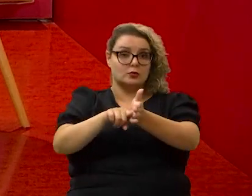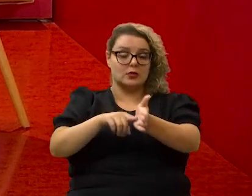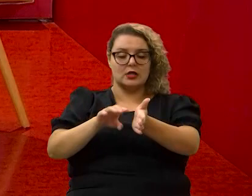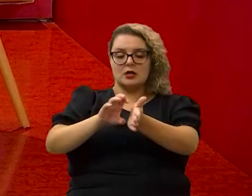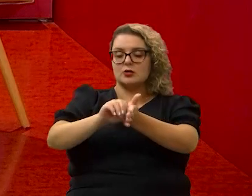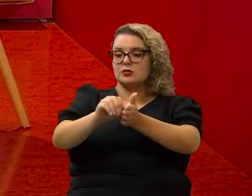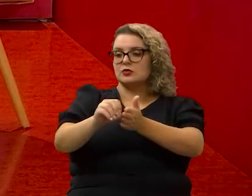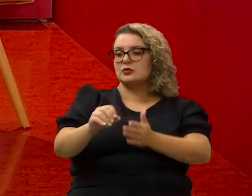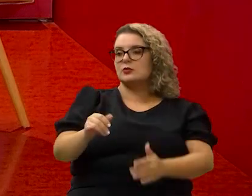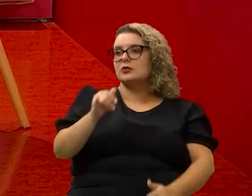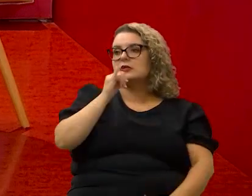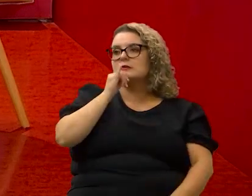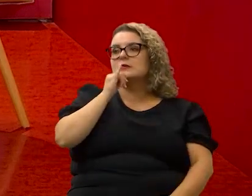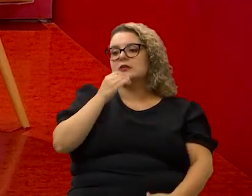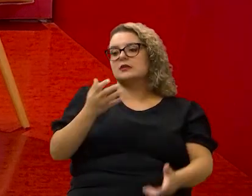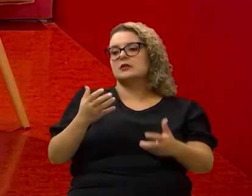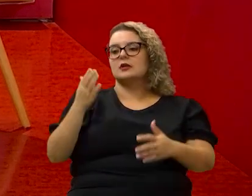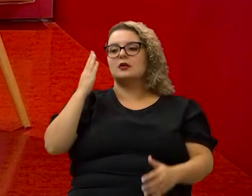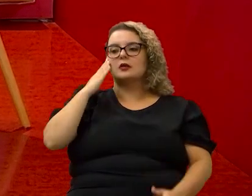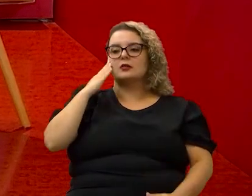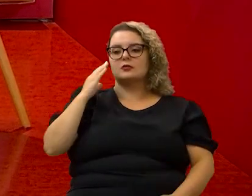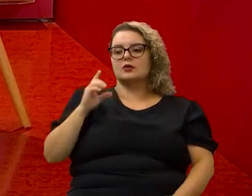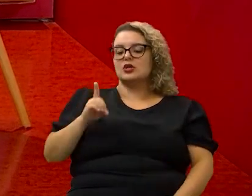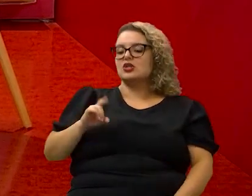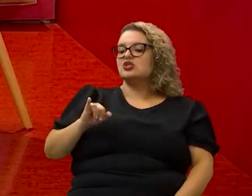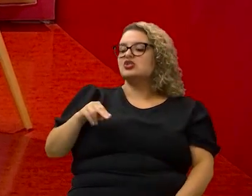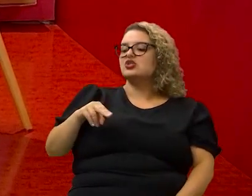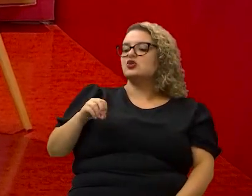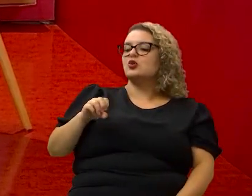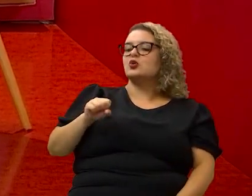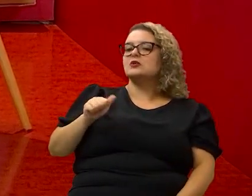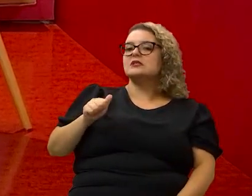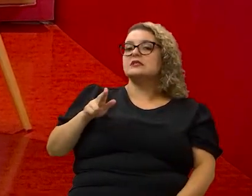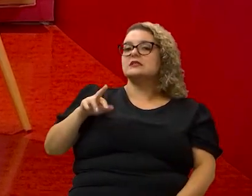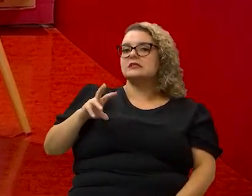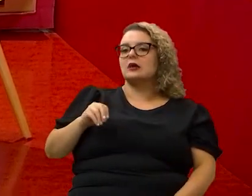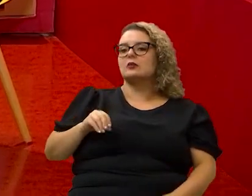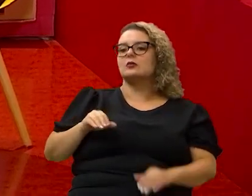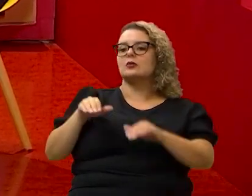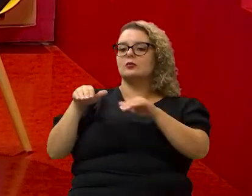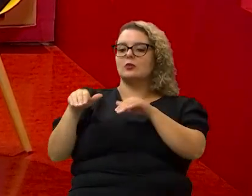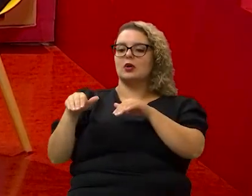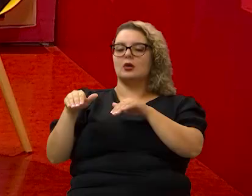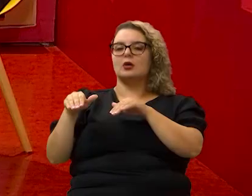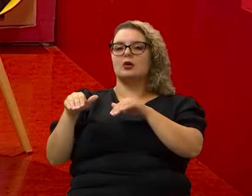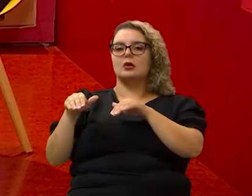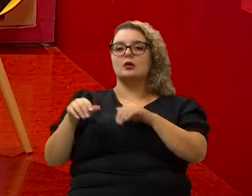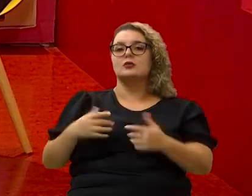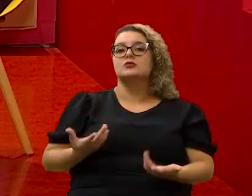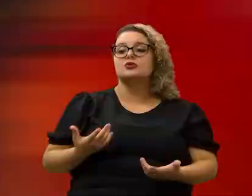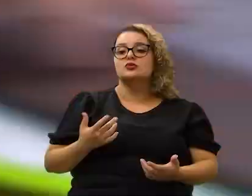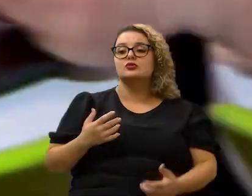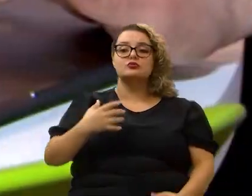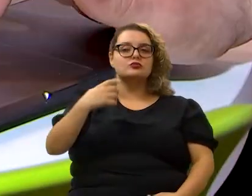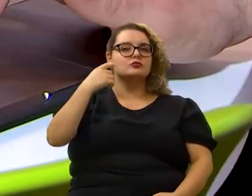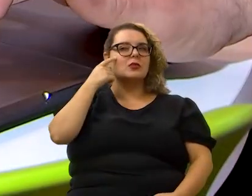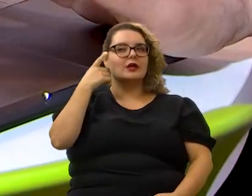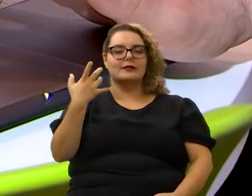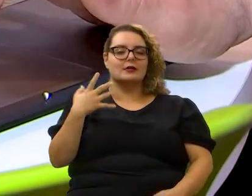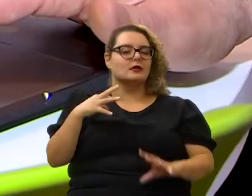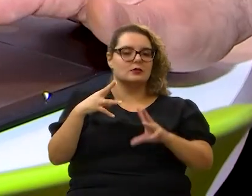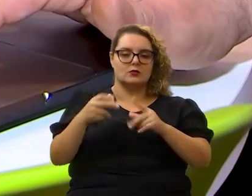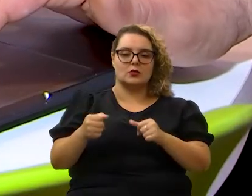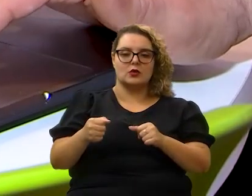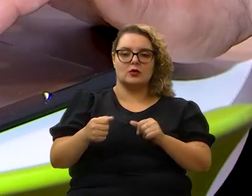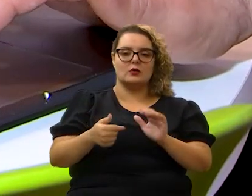no Google, então se eu quero saber alguma coisa de dinossauro, se eu coloco no Google dinossauro de forma muito geral, vai